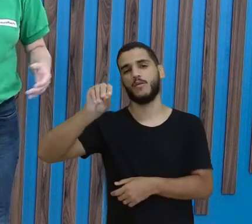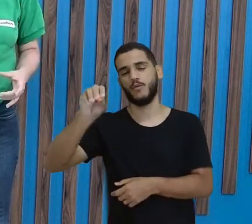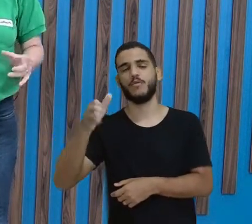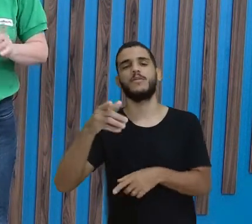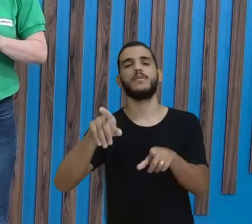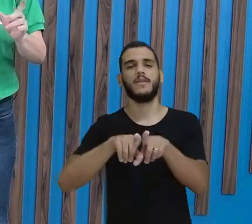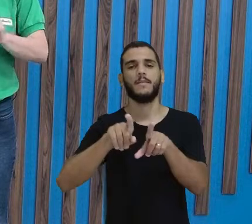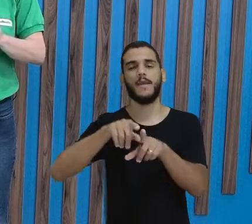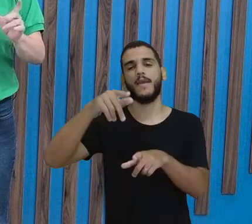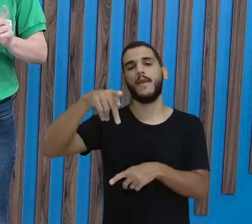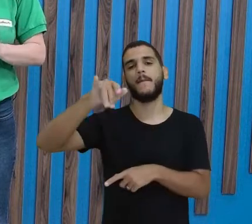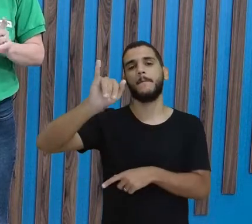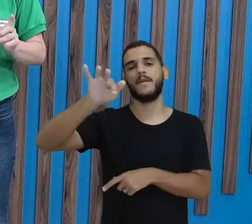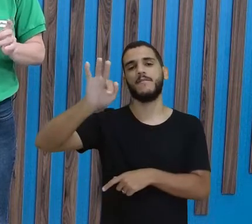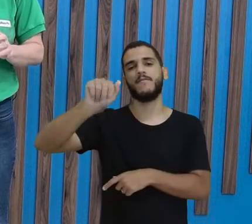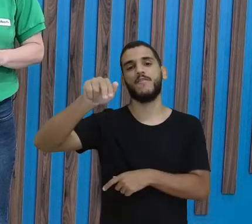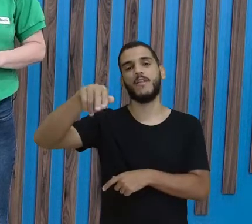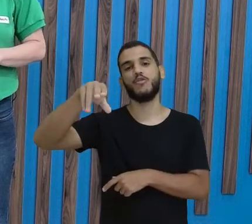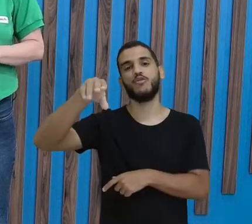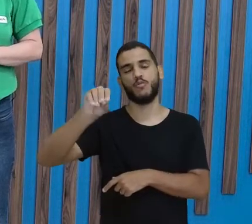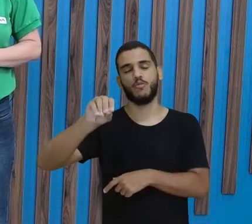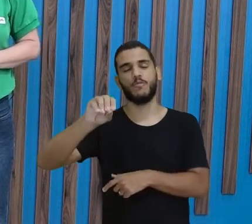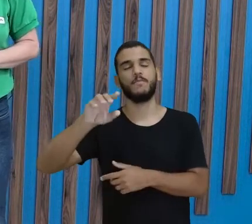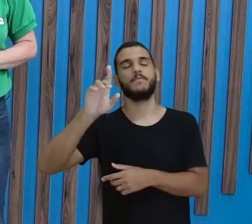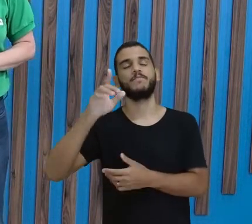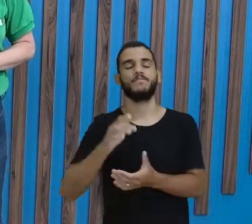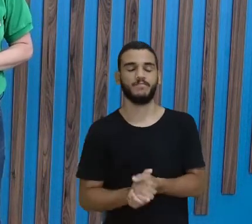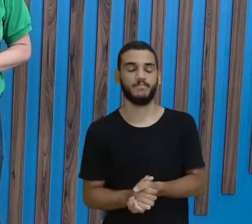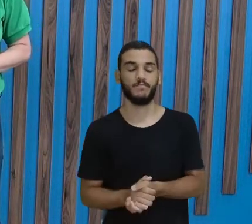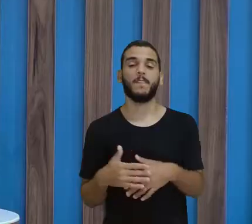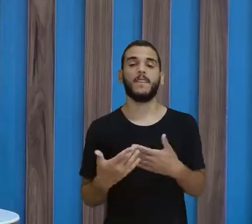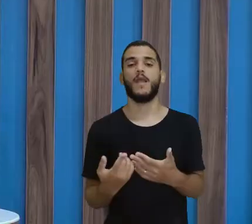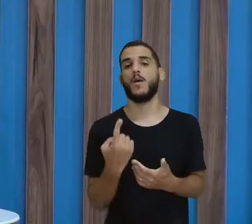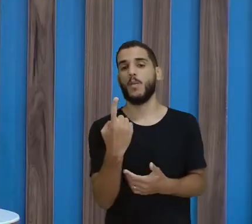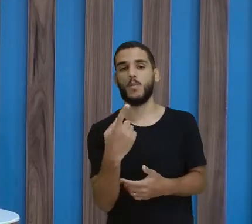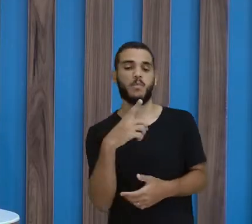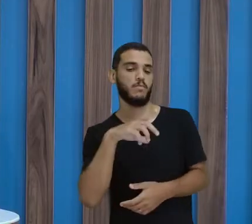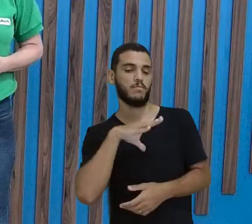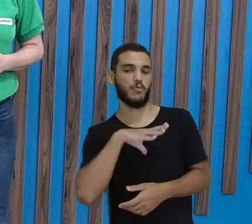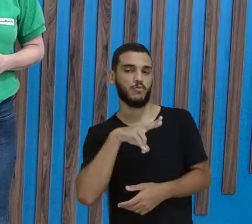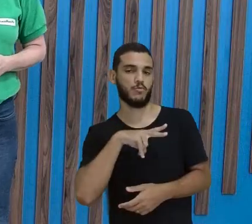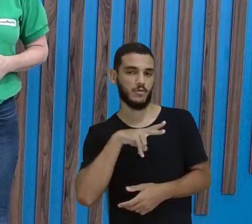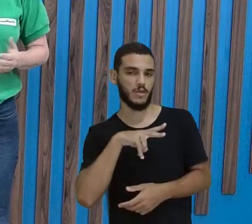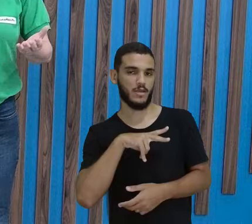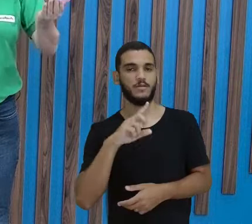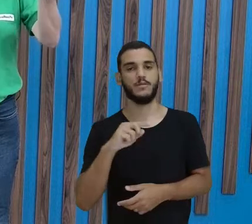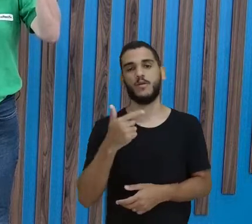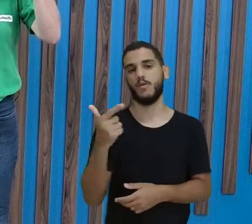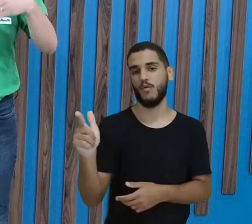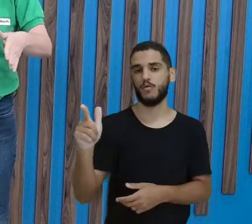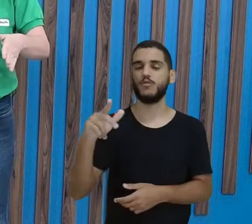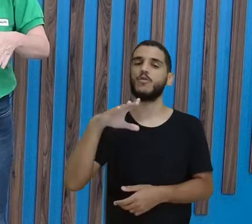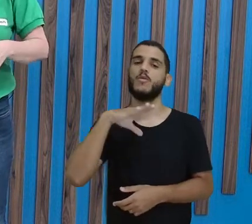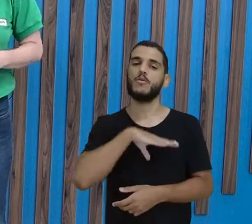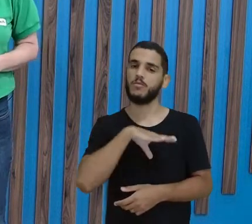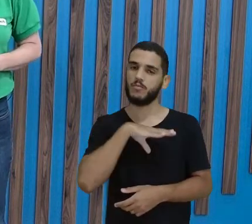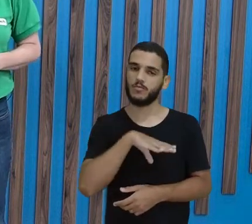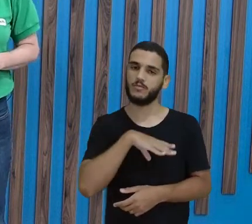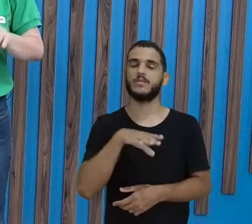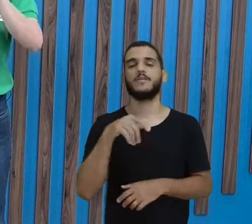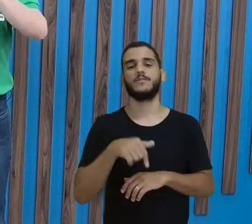professora Keise, que as duas estão corretas, né? Isso, pífaro é em Portugal. Isso, é português de Portugal. Isso. E o pífano é daqui